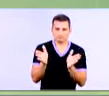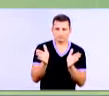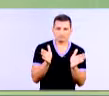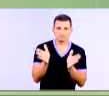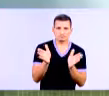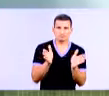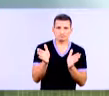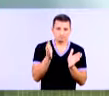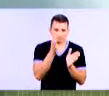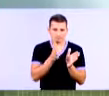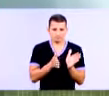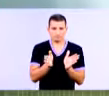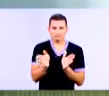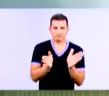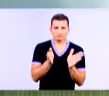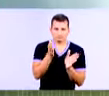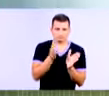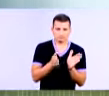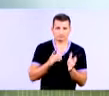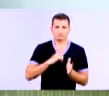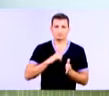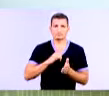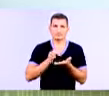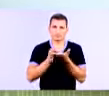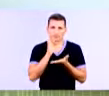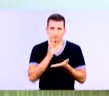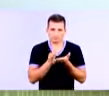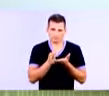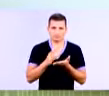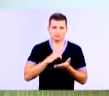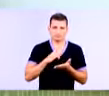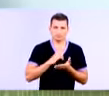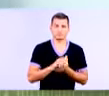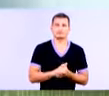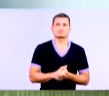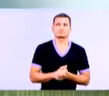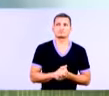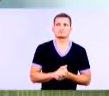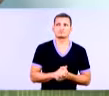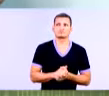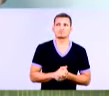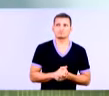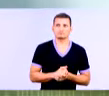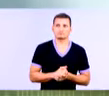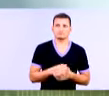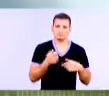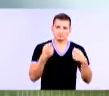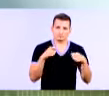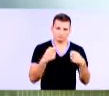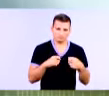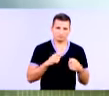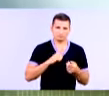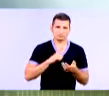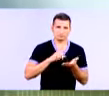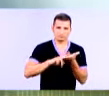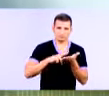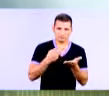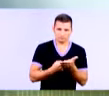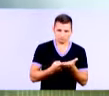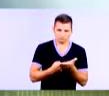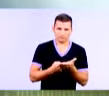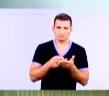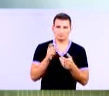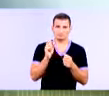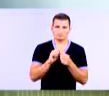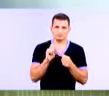tenho o meu Java que eu estou desenvolvendo, eu tenho uma linguagem de máquina que o computador entende. Eu preciso de um tradutor aqui no meio que